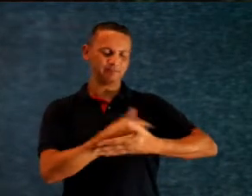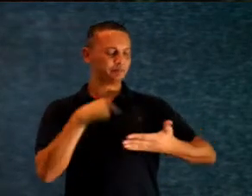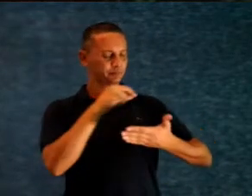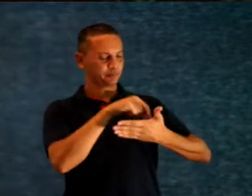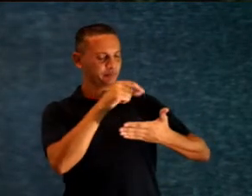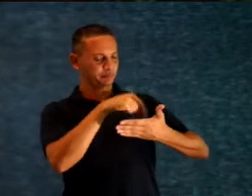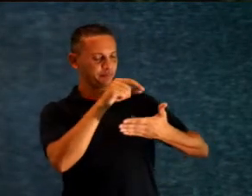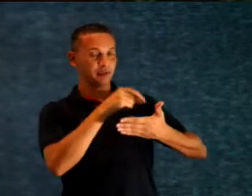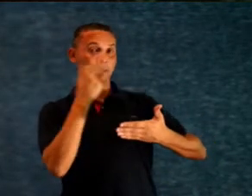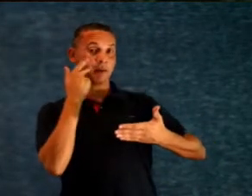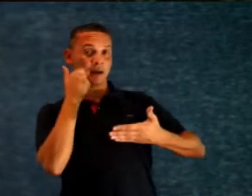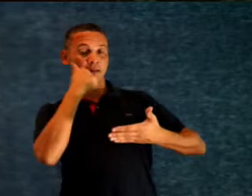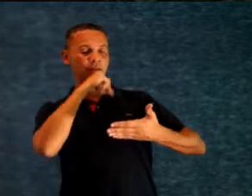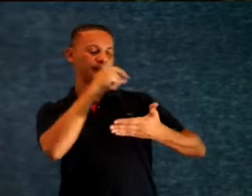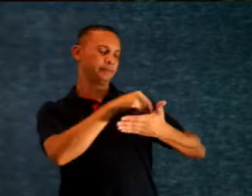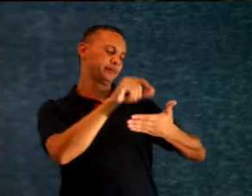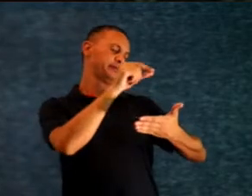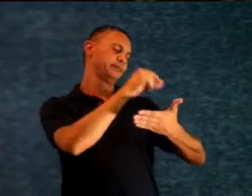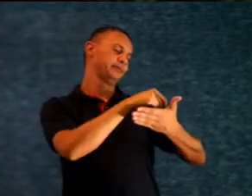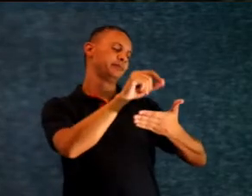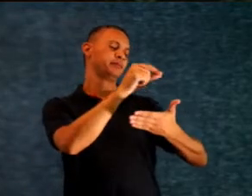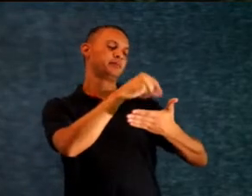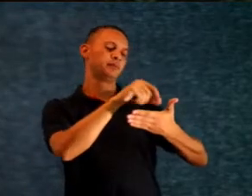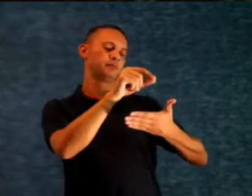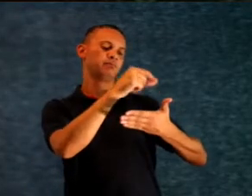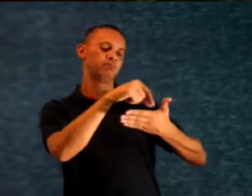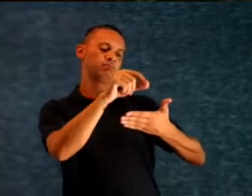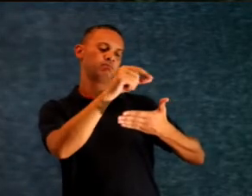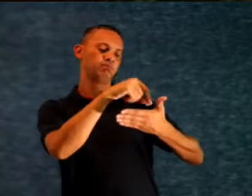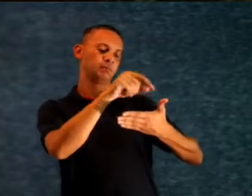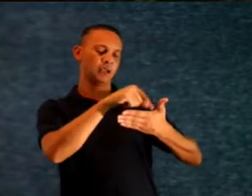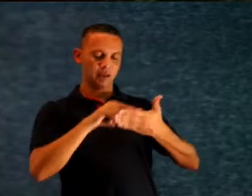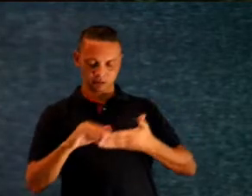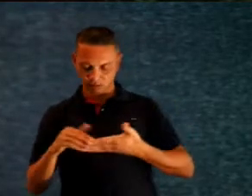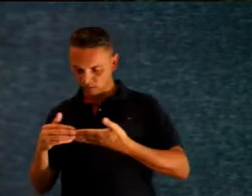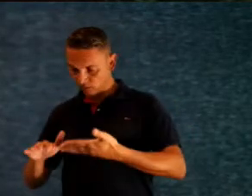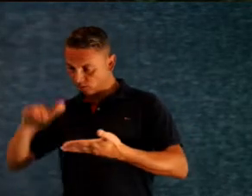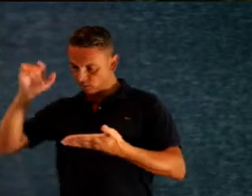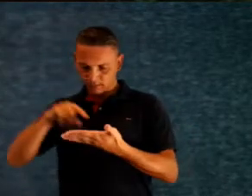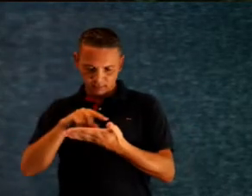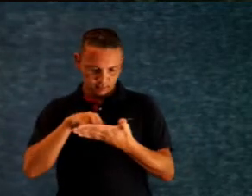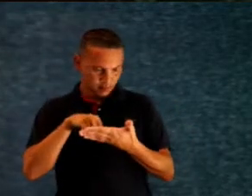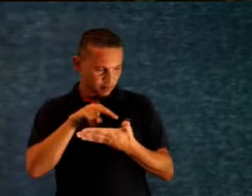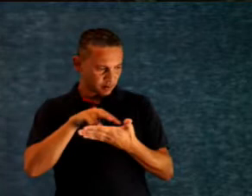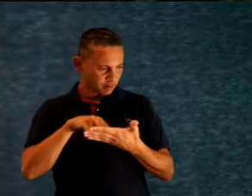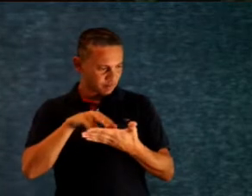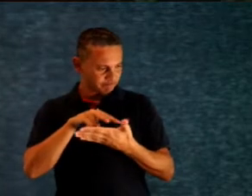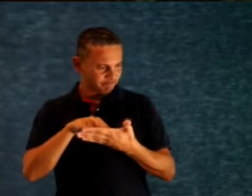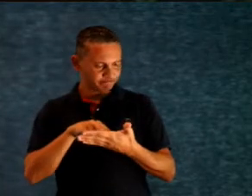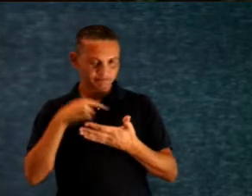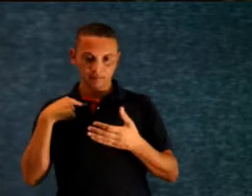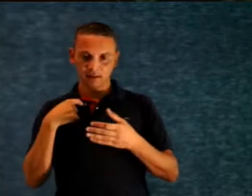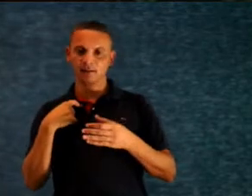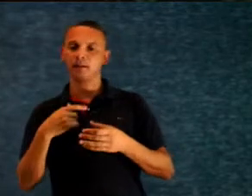qual papai e mamãe anotavam com letra caprichada os mínimos episódios de então, ganhei deles uma